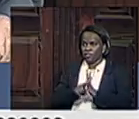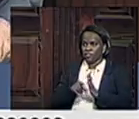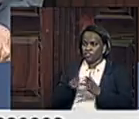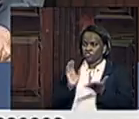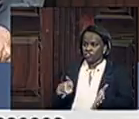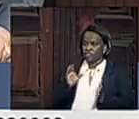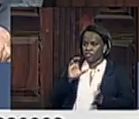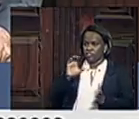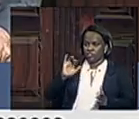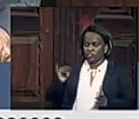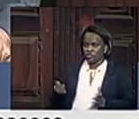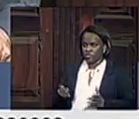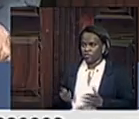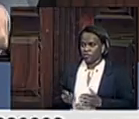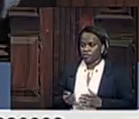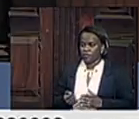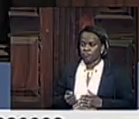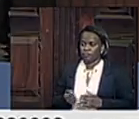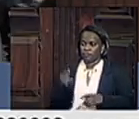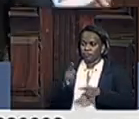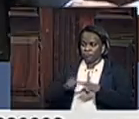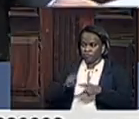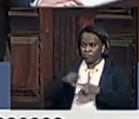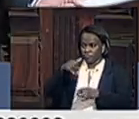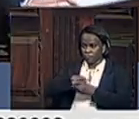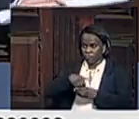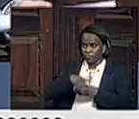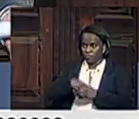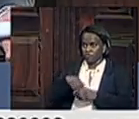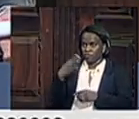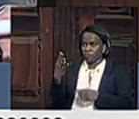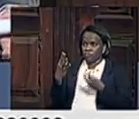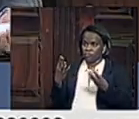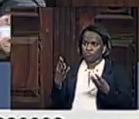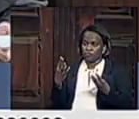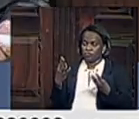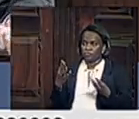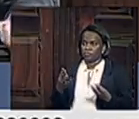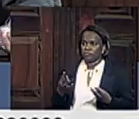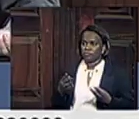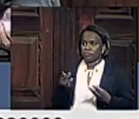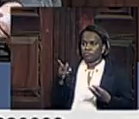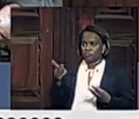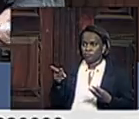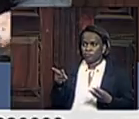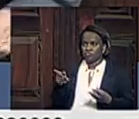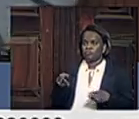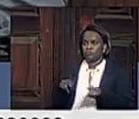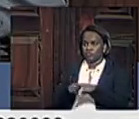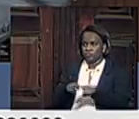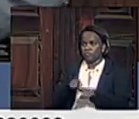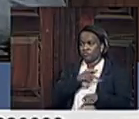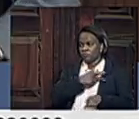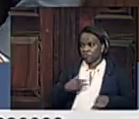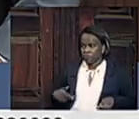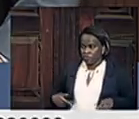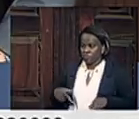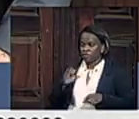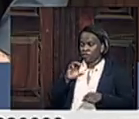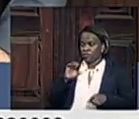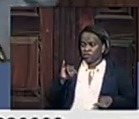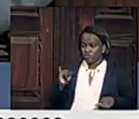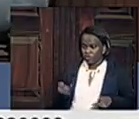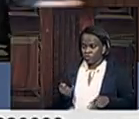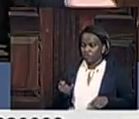CCJ. Porque a votação foi de 4-3, Vossa Excelência ainda presidia a sessão e